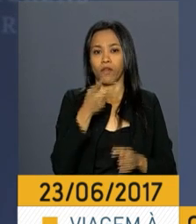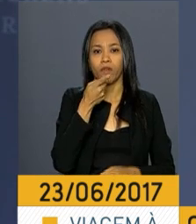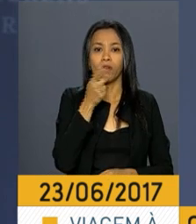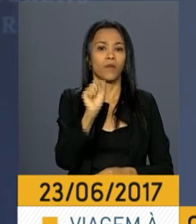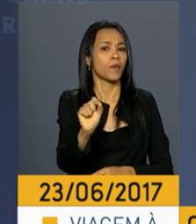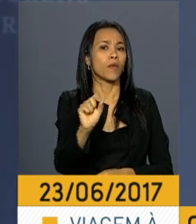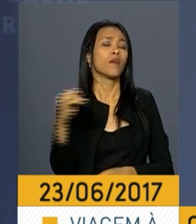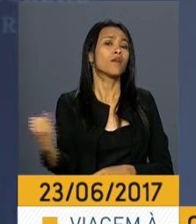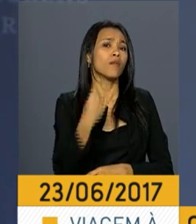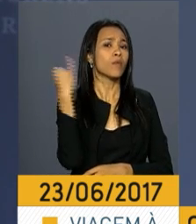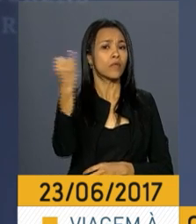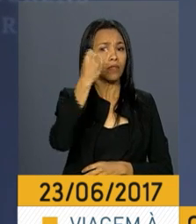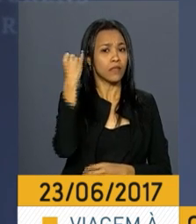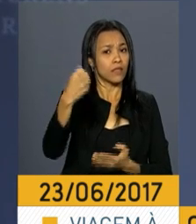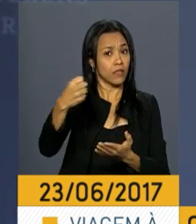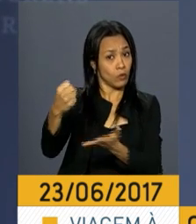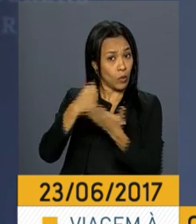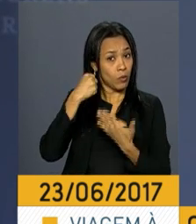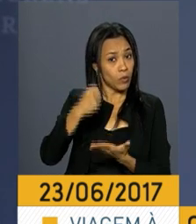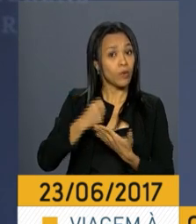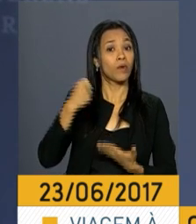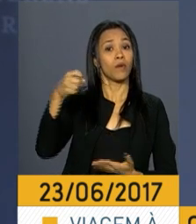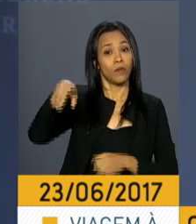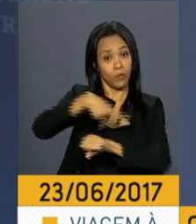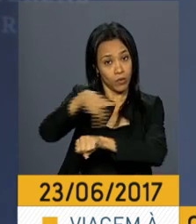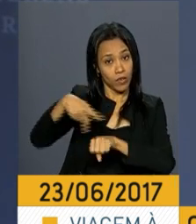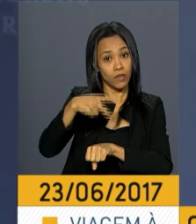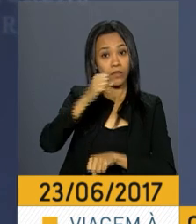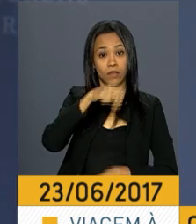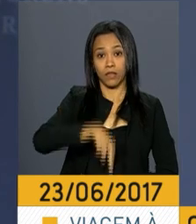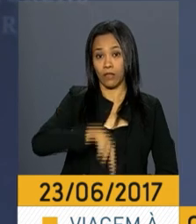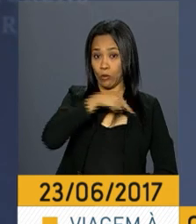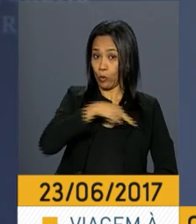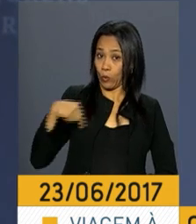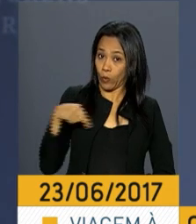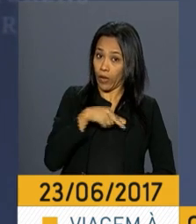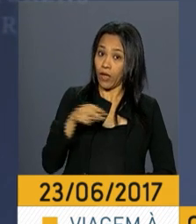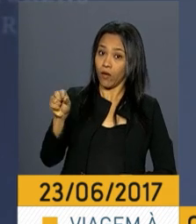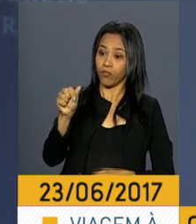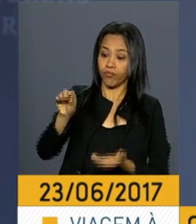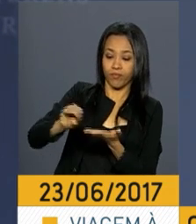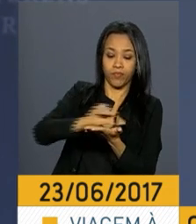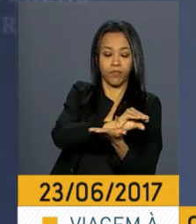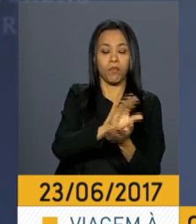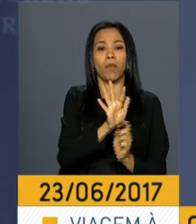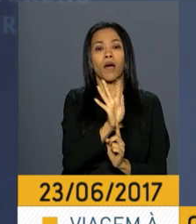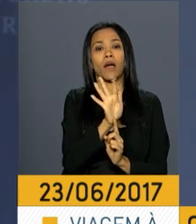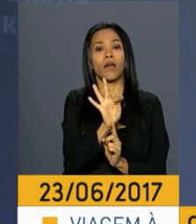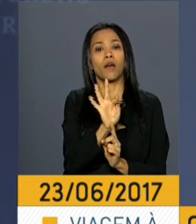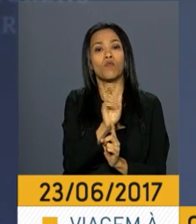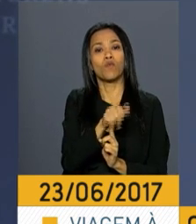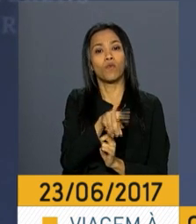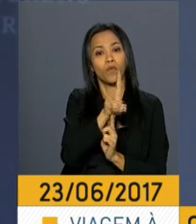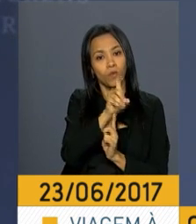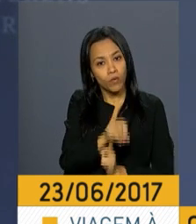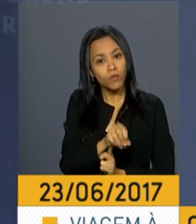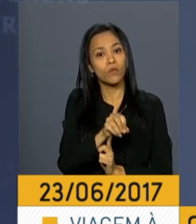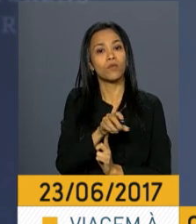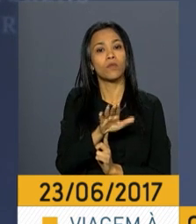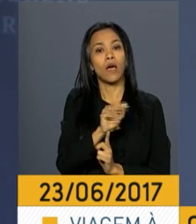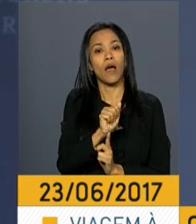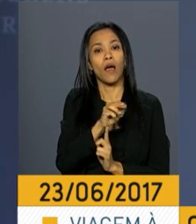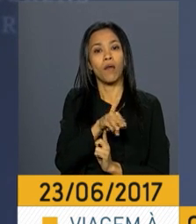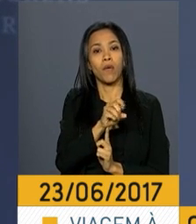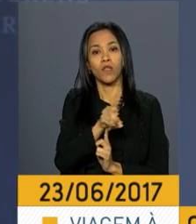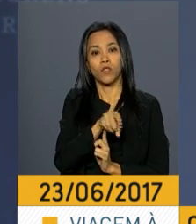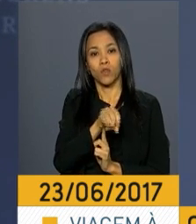a importância das contribuições da Noruega para o Fundo da Amazônia. Ela, contribuição, é que tem permitido